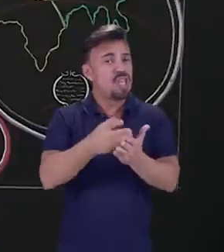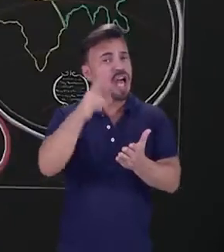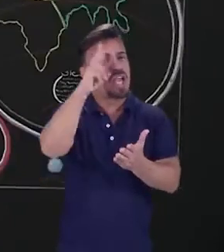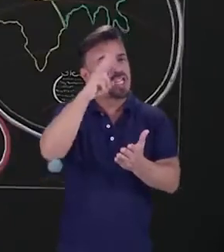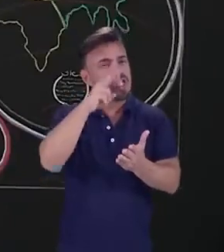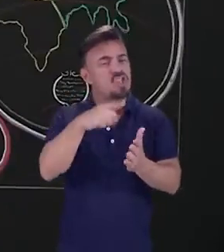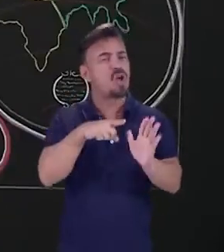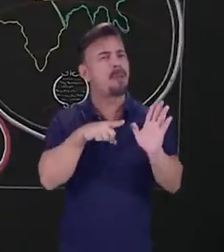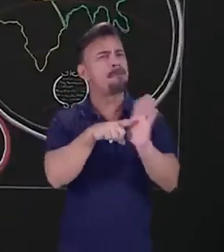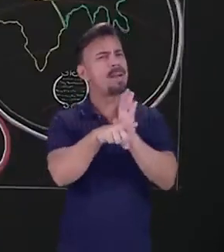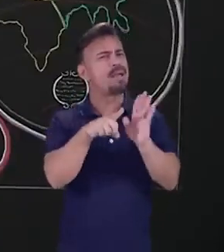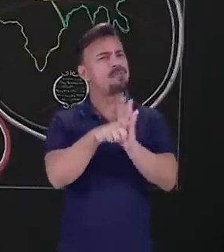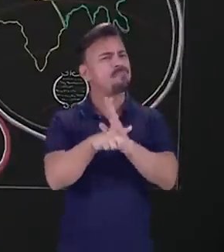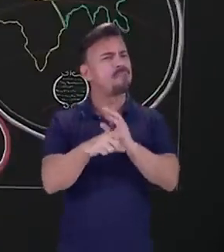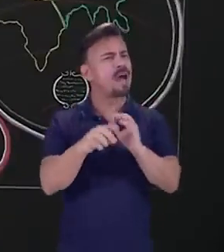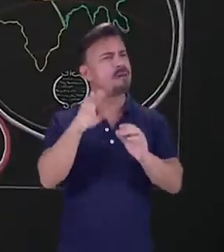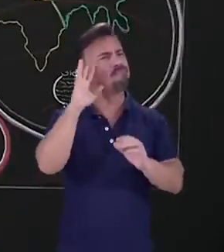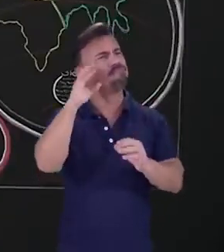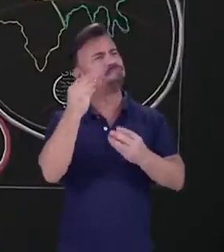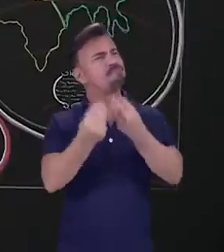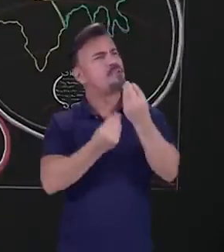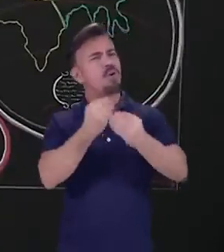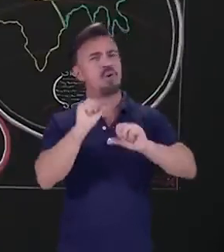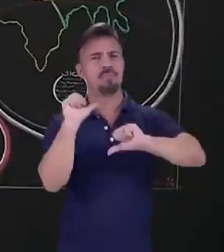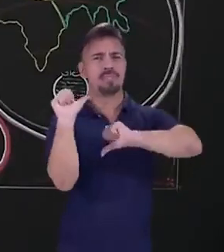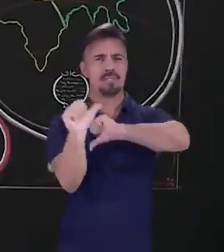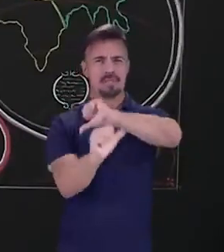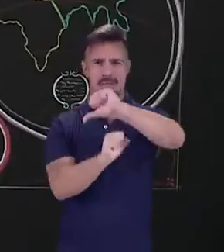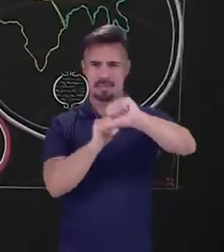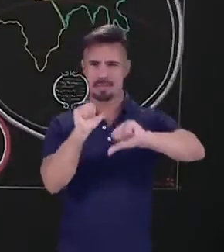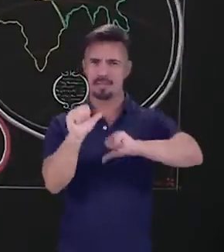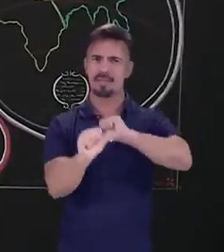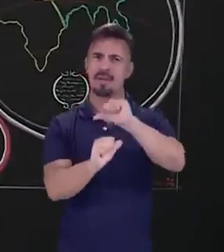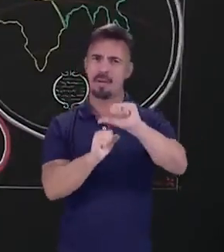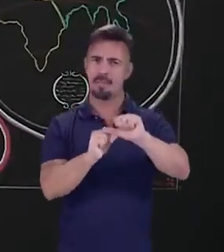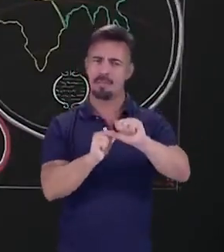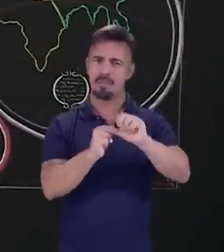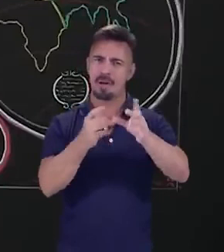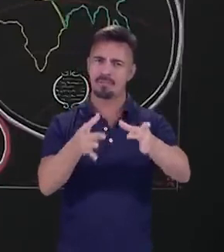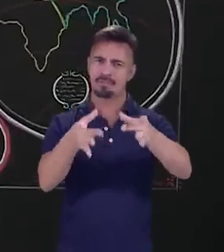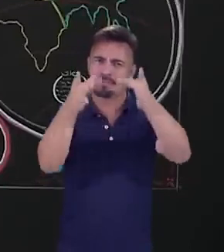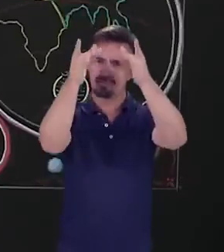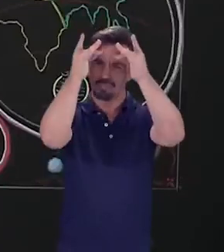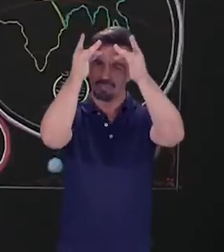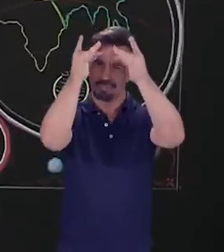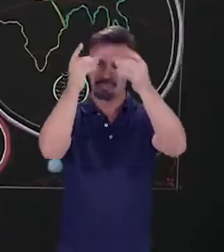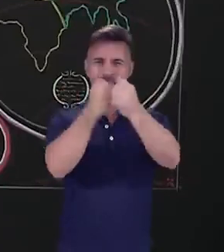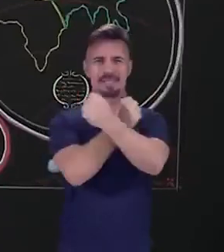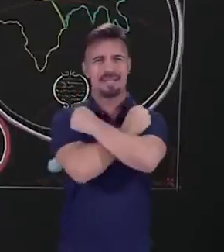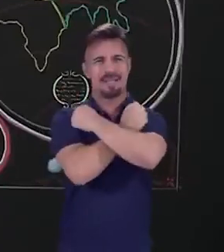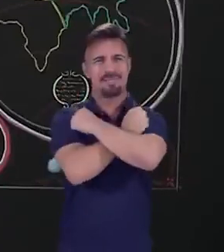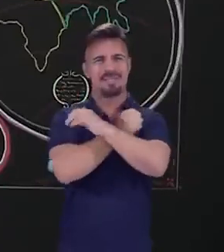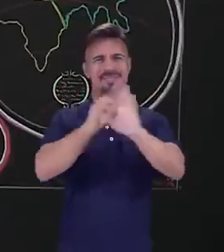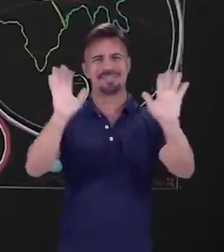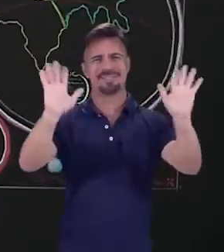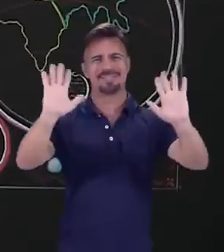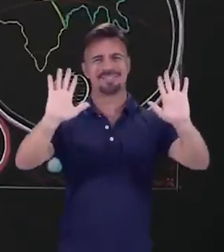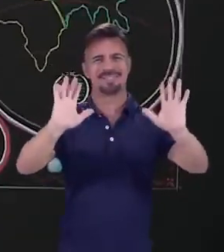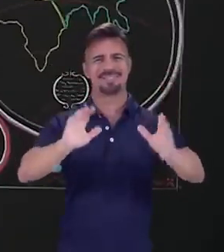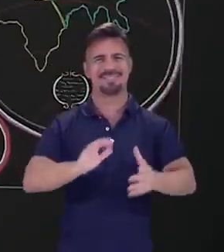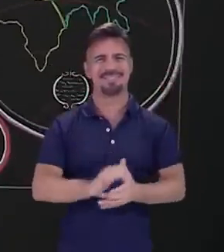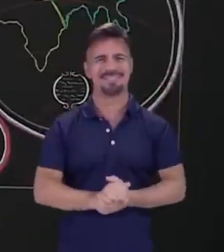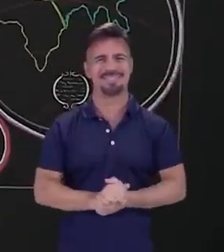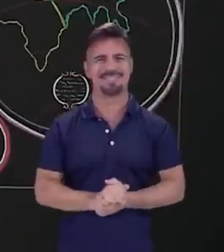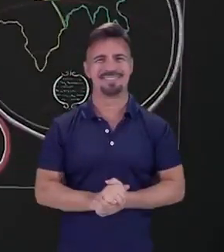para questionar, bater de frente e transformar. Espero que você fique com essa ideia na cabeça. Um grande abraço e até uma próxima.